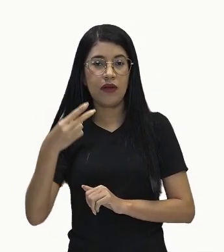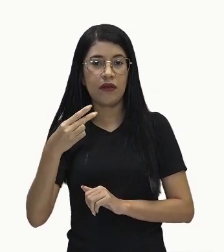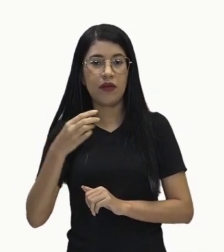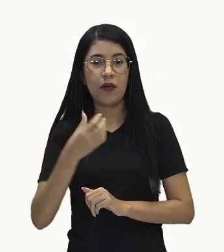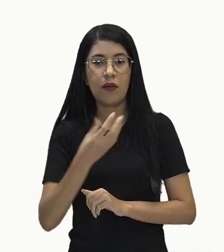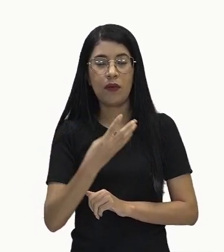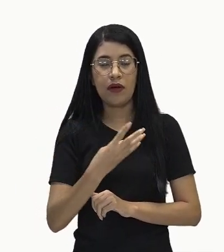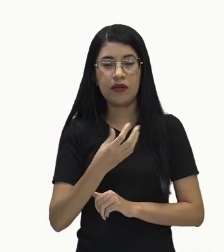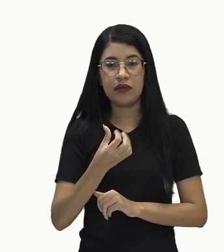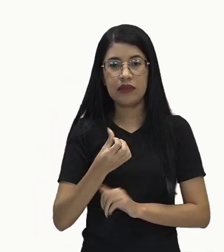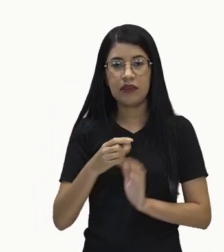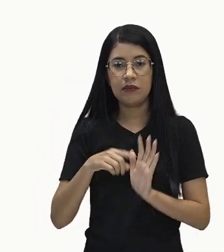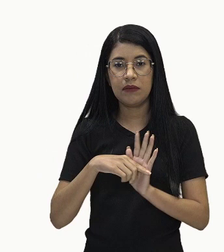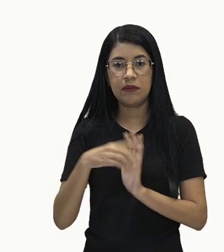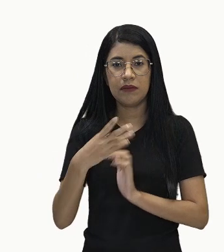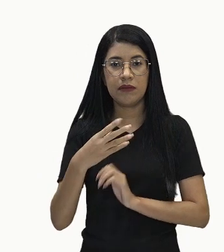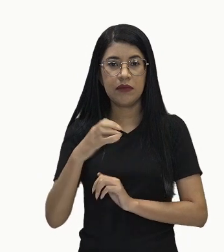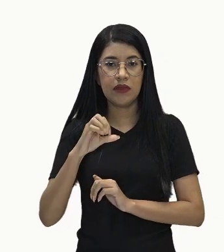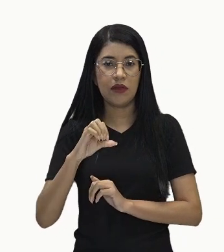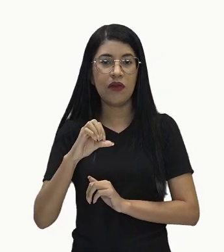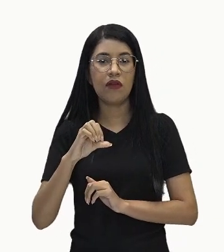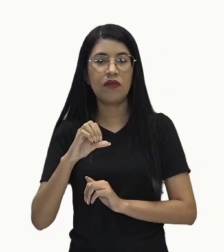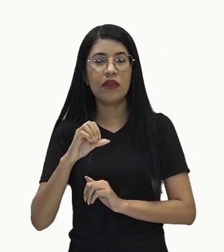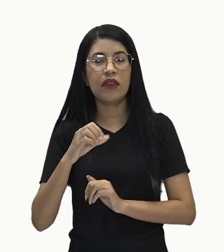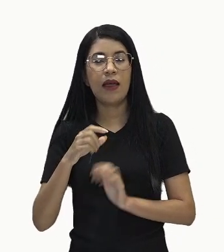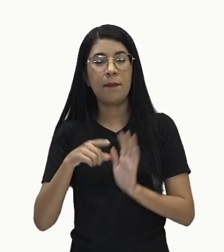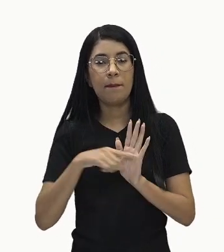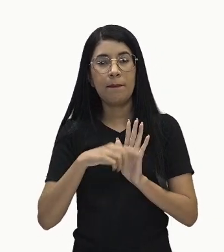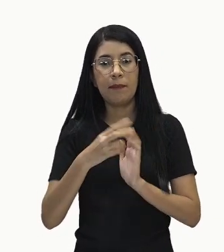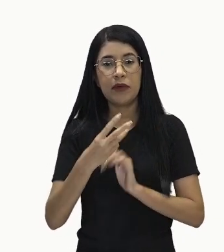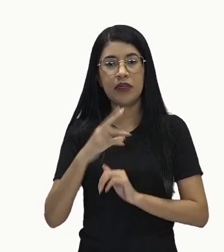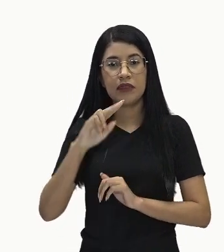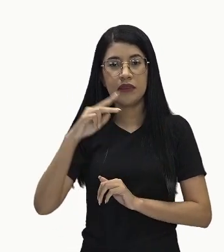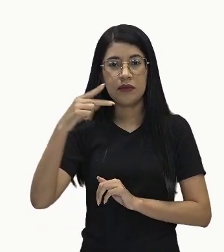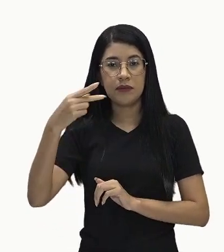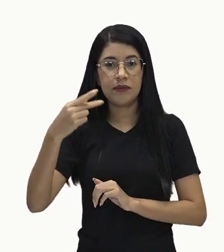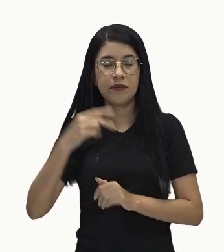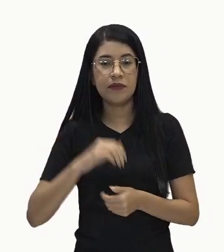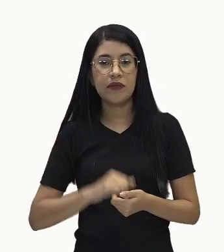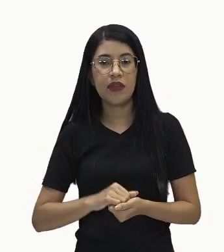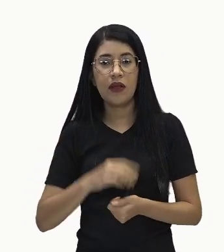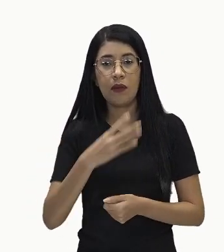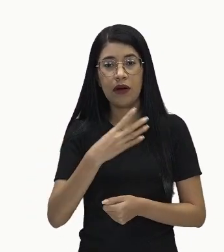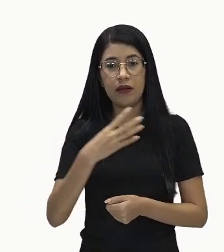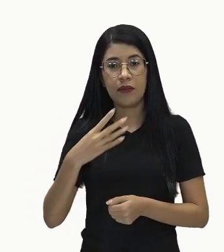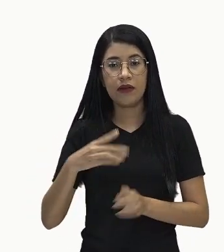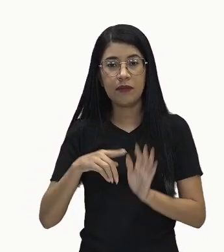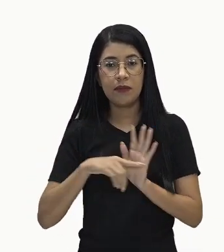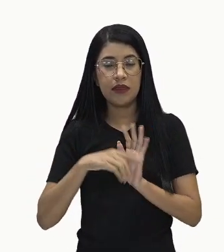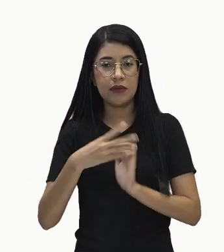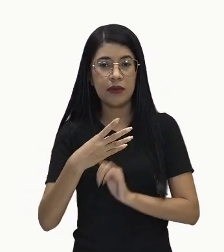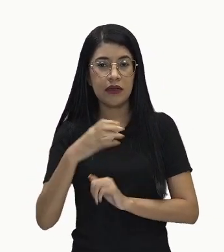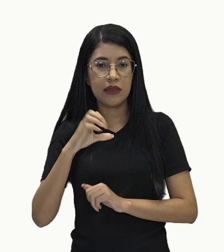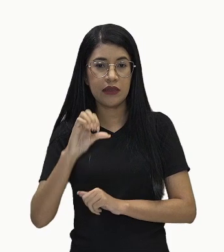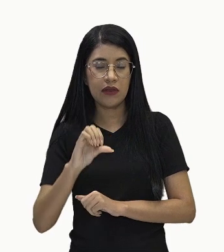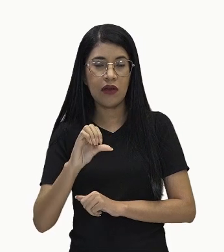ao quadrado. 46 menos 49 vai dar 3 menos 3 ao